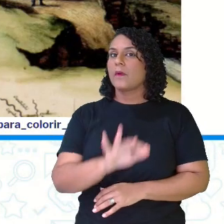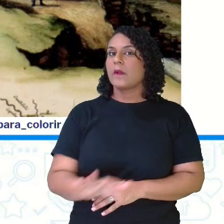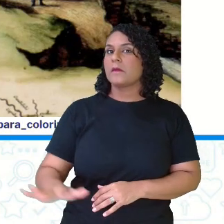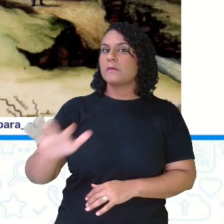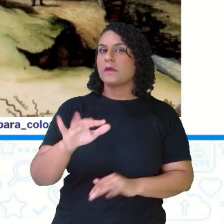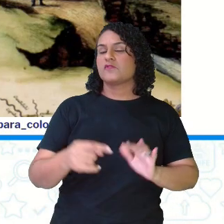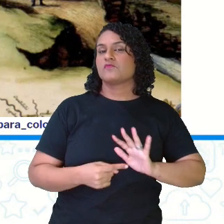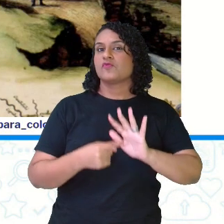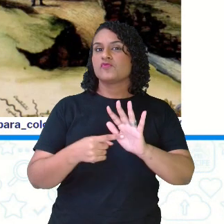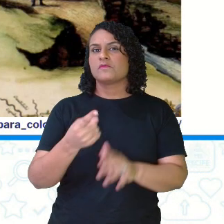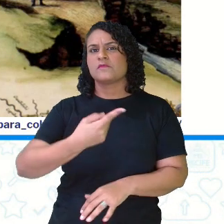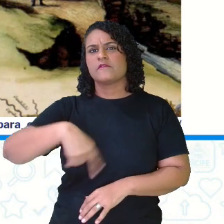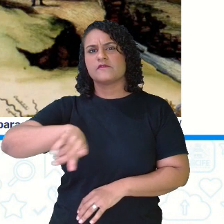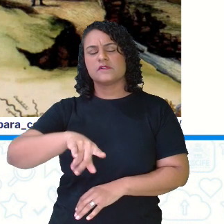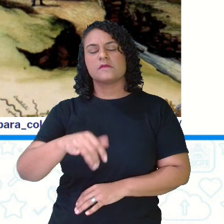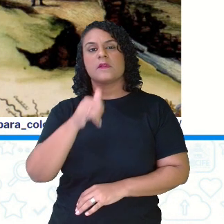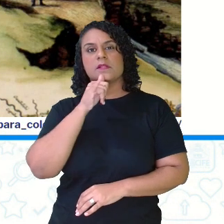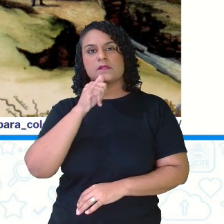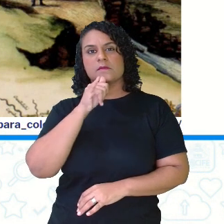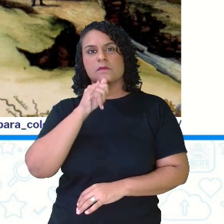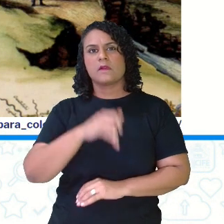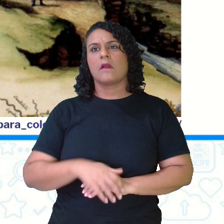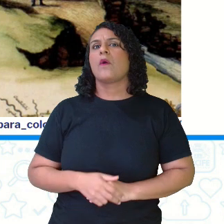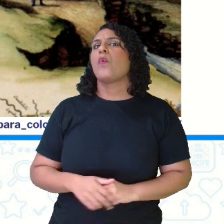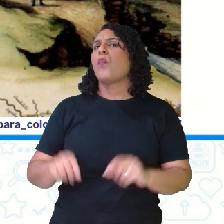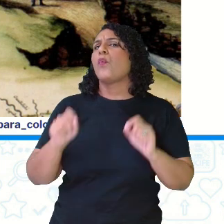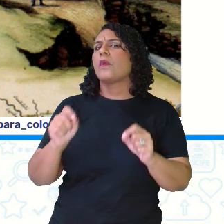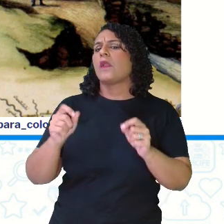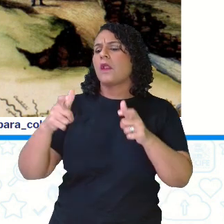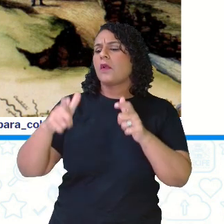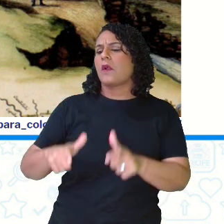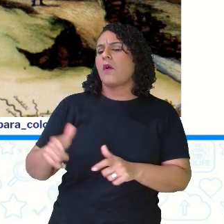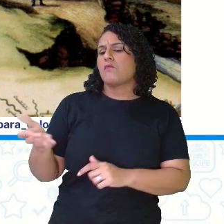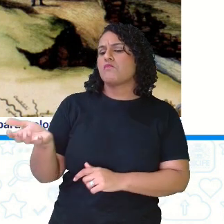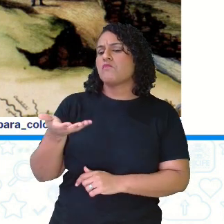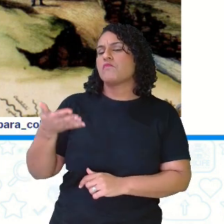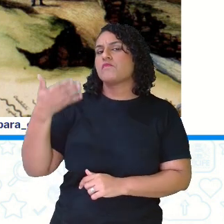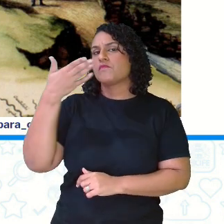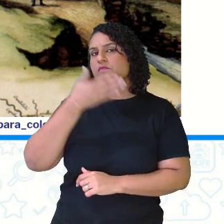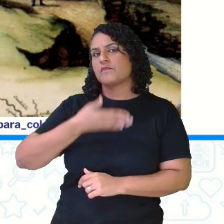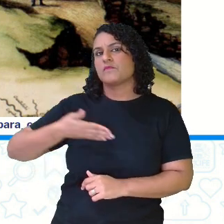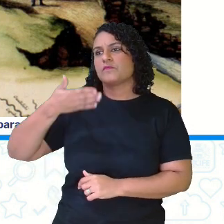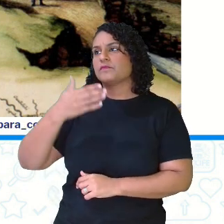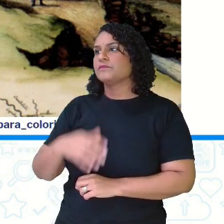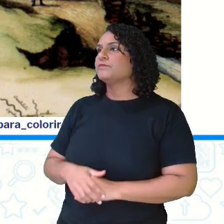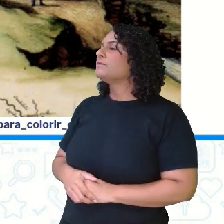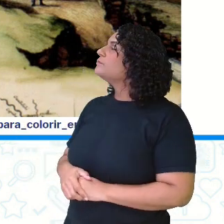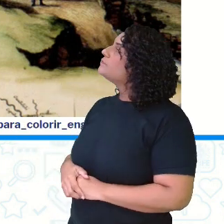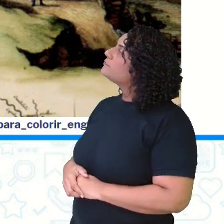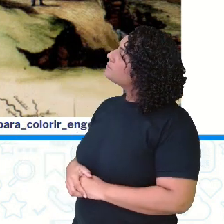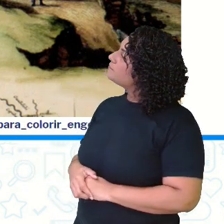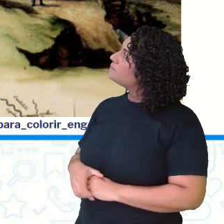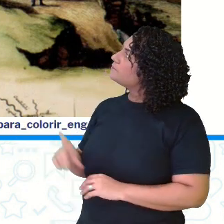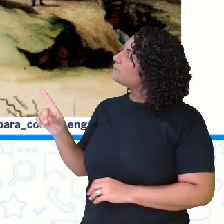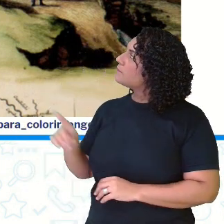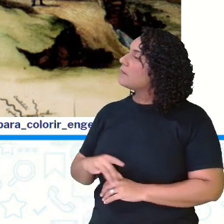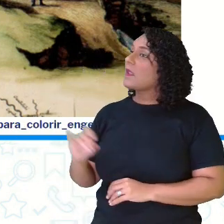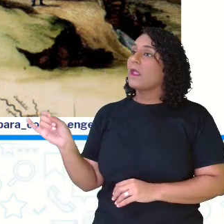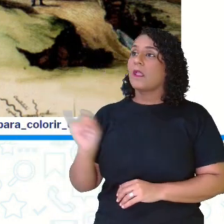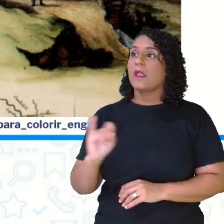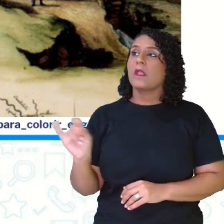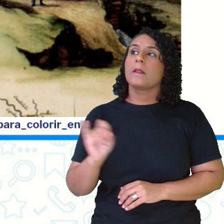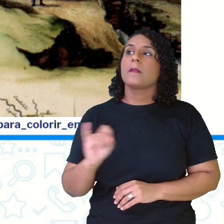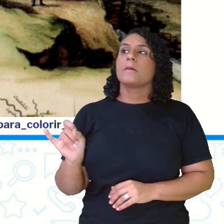trouxe para vocês para ilustrar o que era esse engenho de Itamaracá, de Franz Post. Nós temos aí uma imagem,